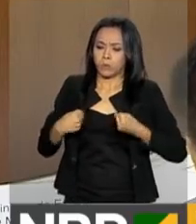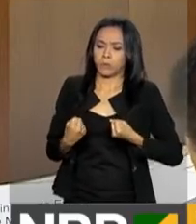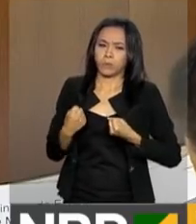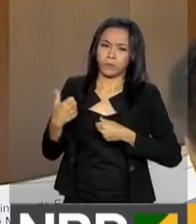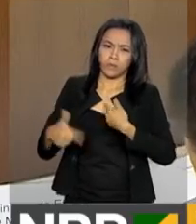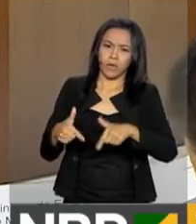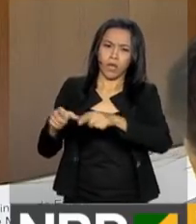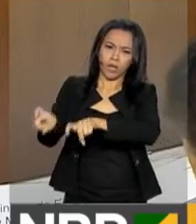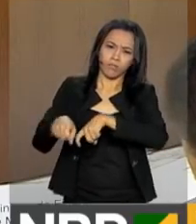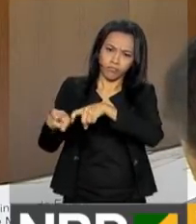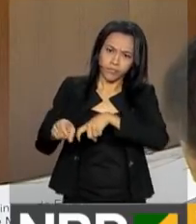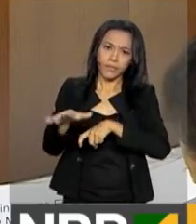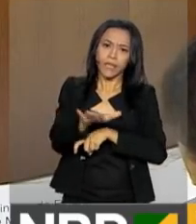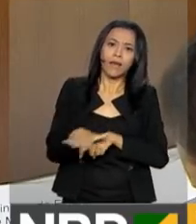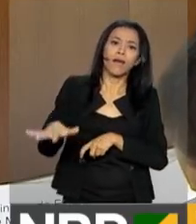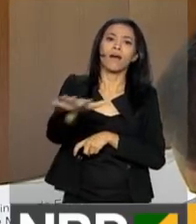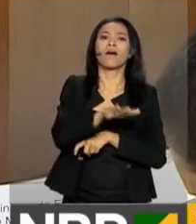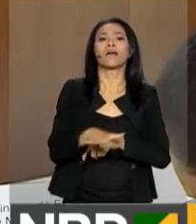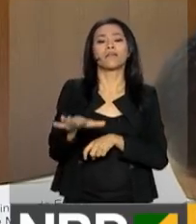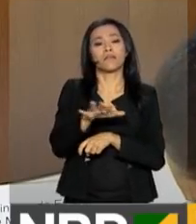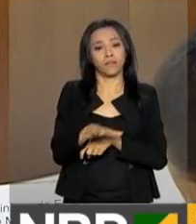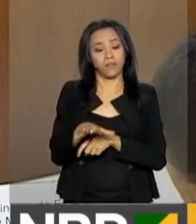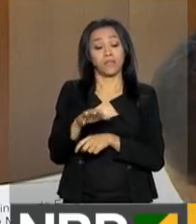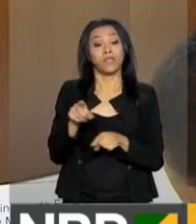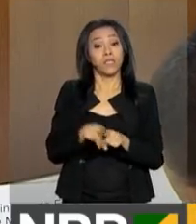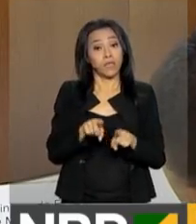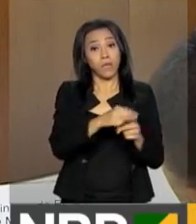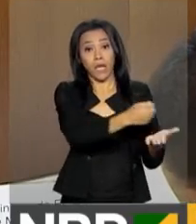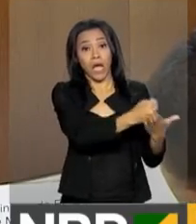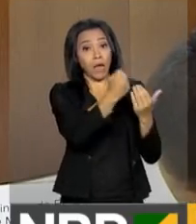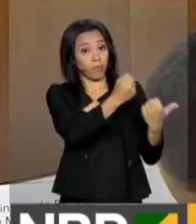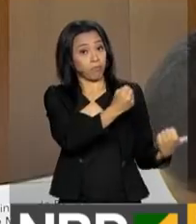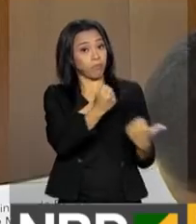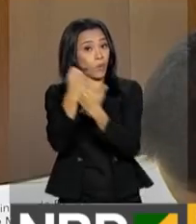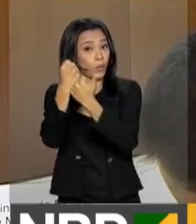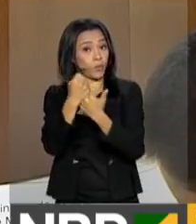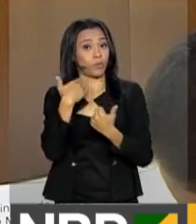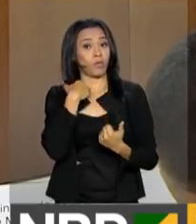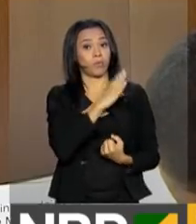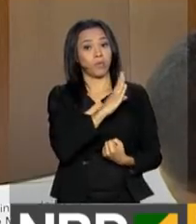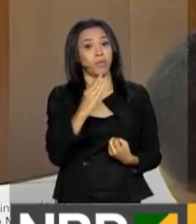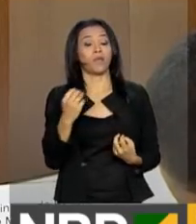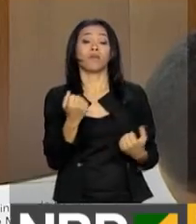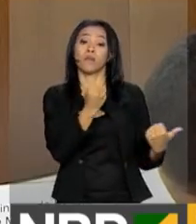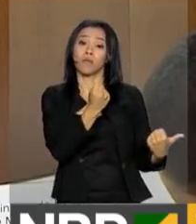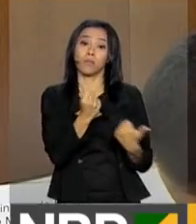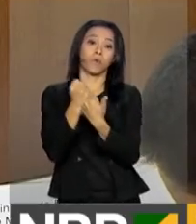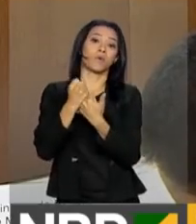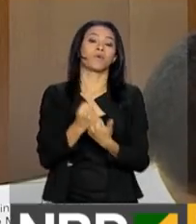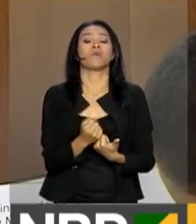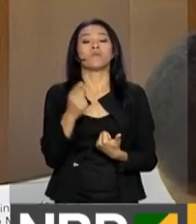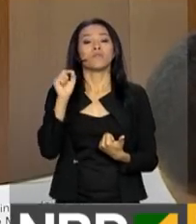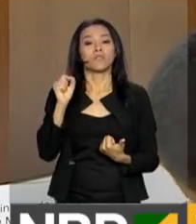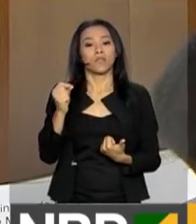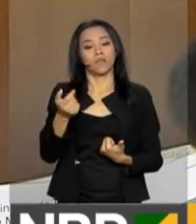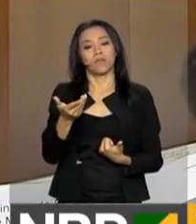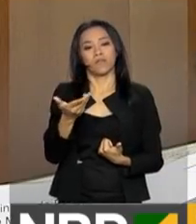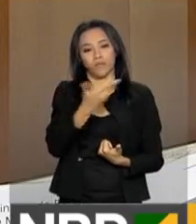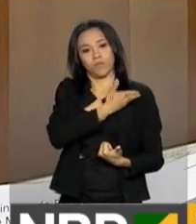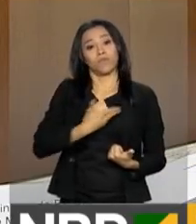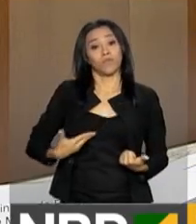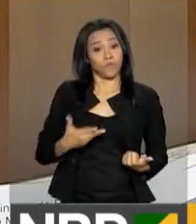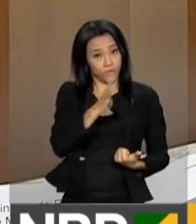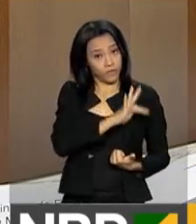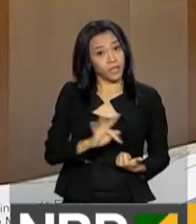ao agronegócio mas também fruto do apoio do banco do brasil o governo federal é essa a essa